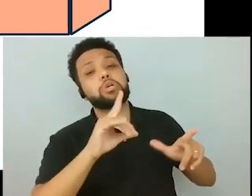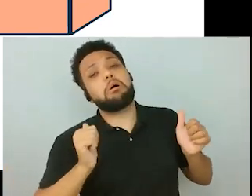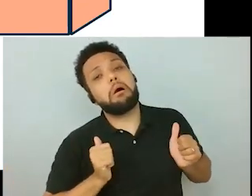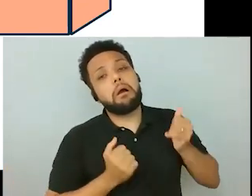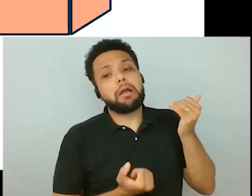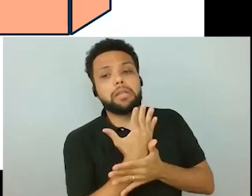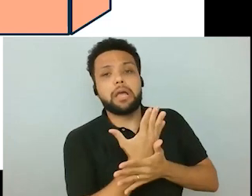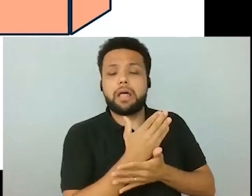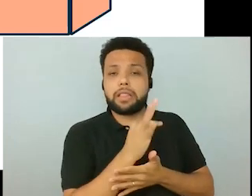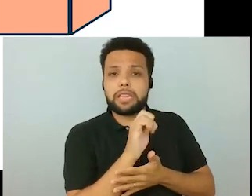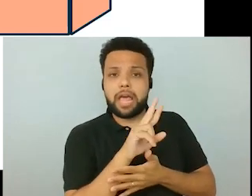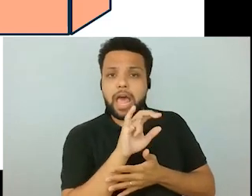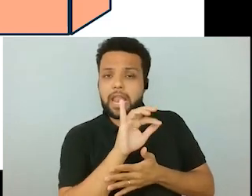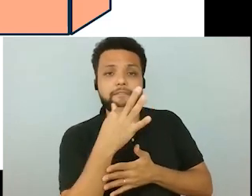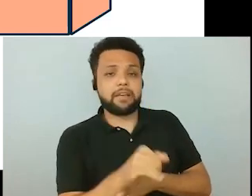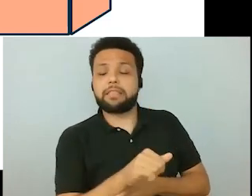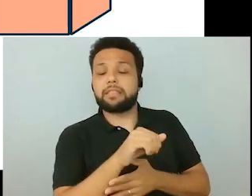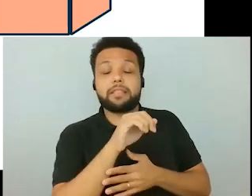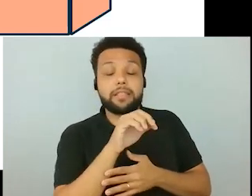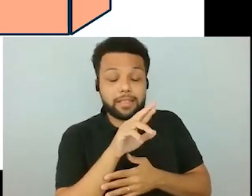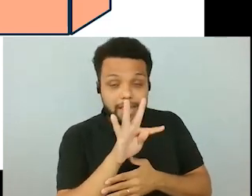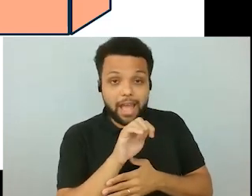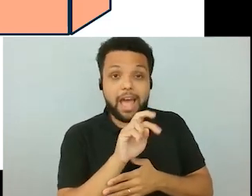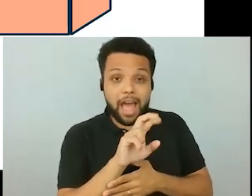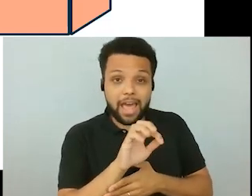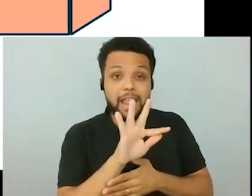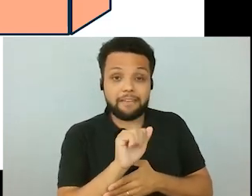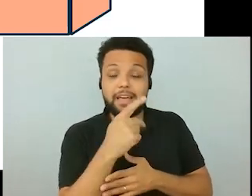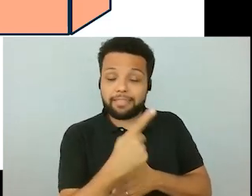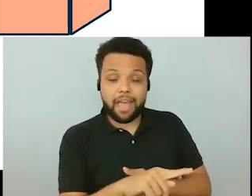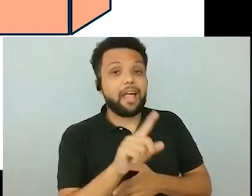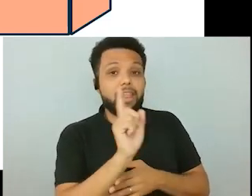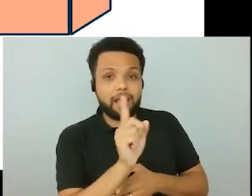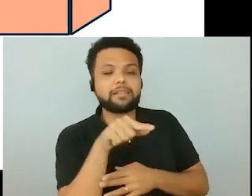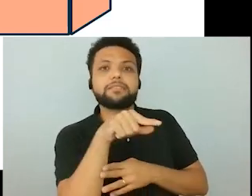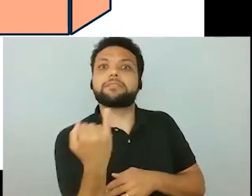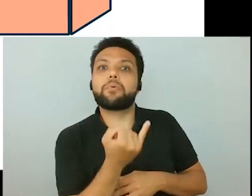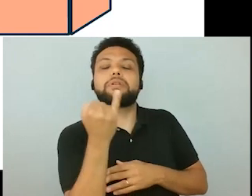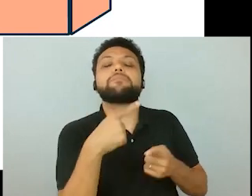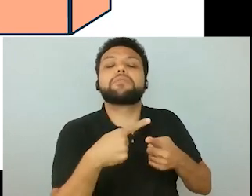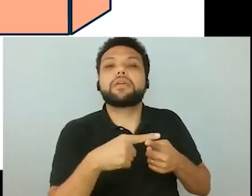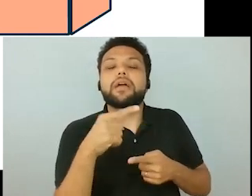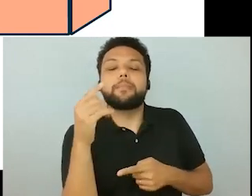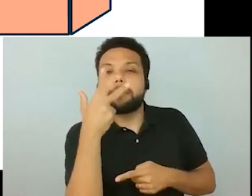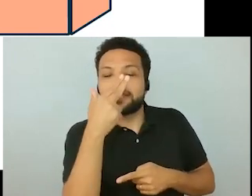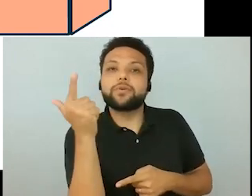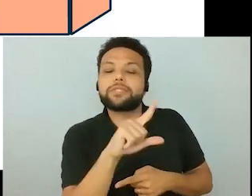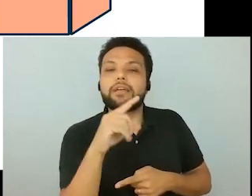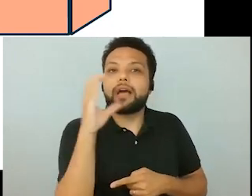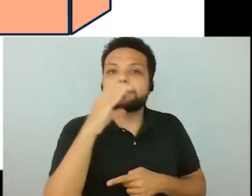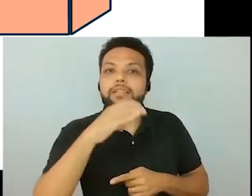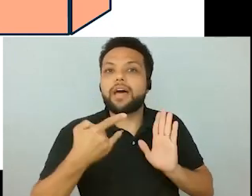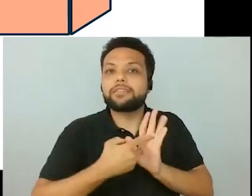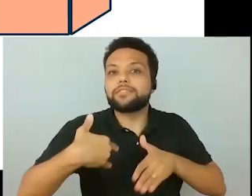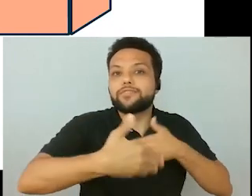tarefa. Isso é importante para que acelere o desenvolvimento nesse momento. Agora, no terceiro